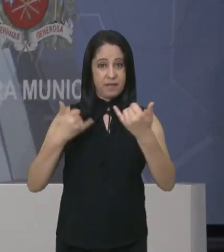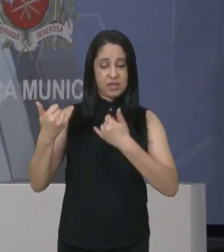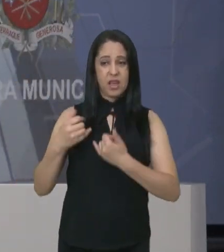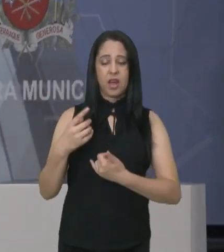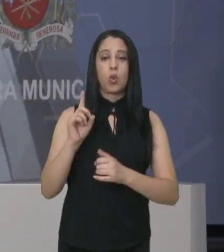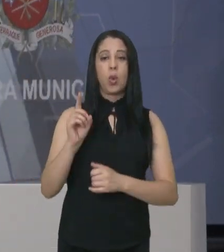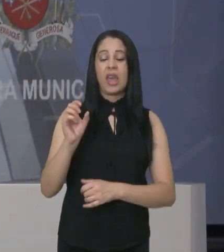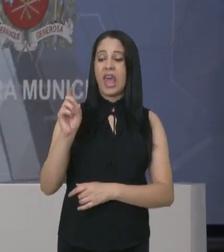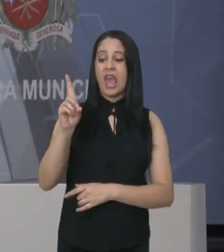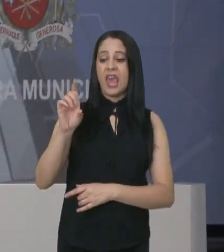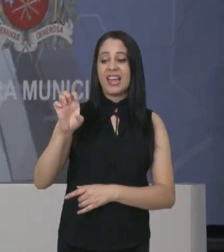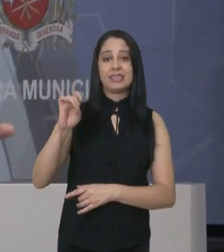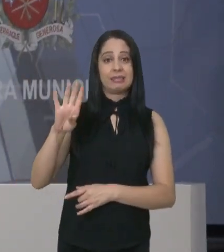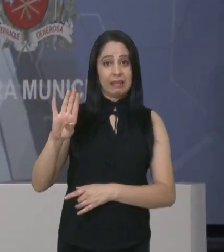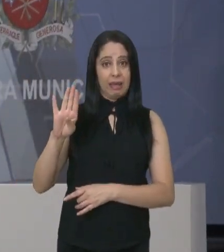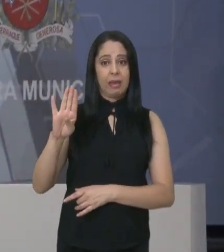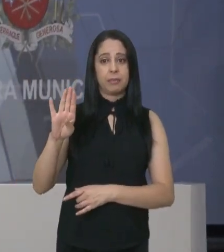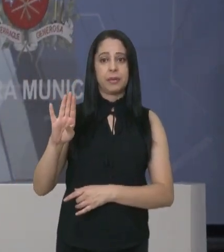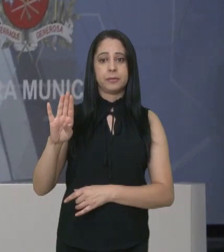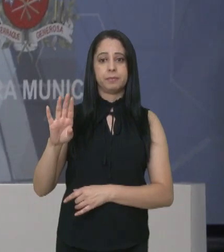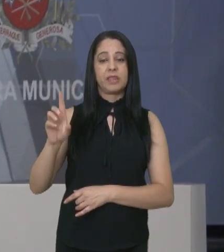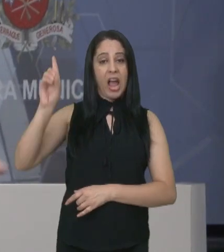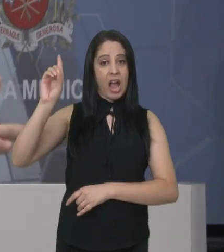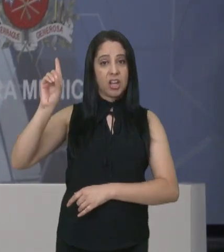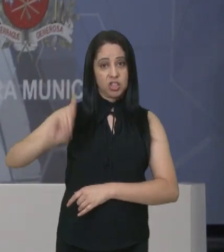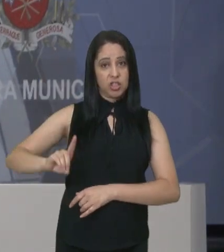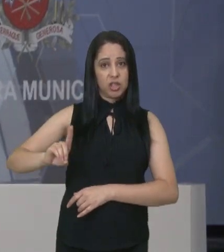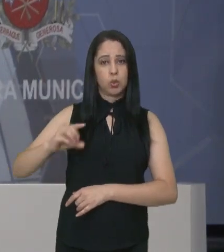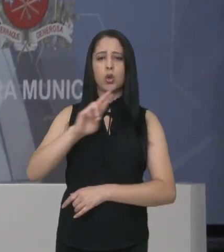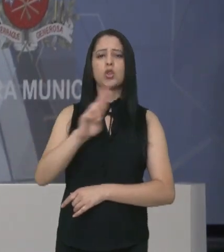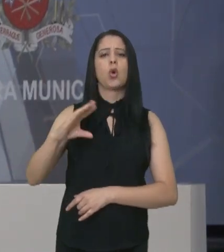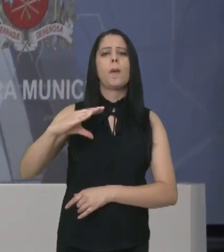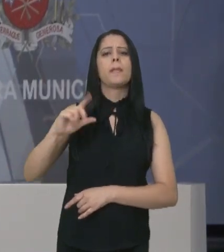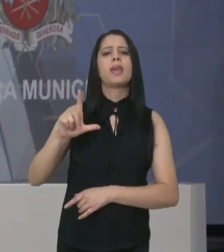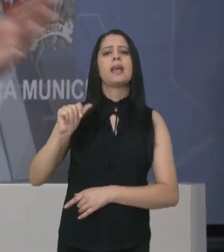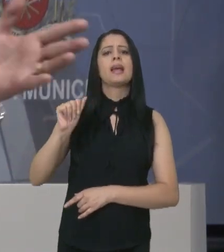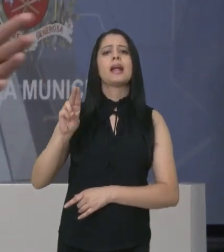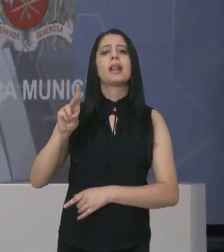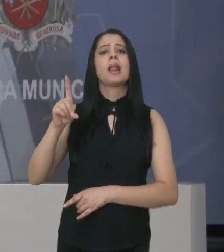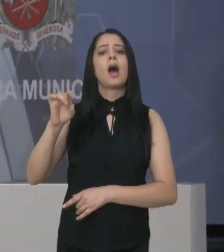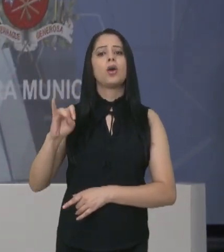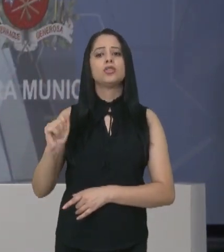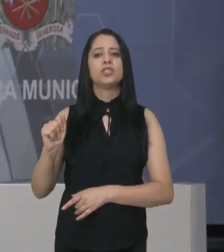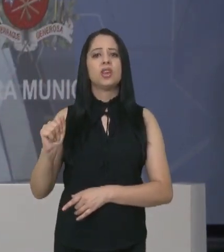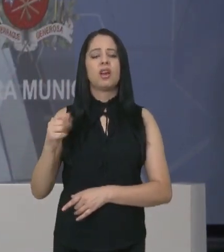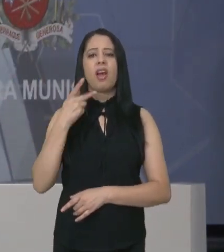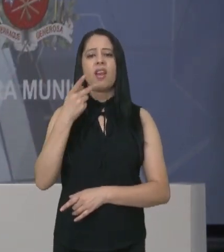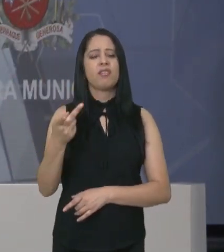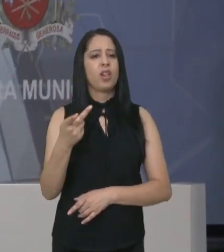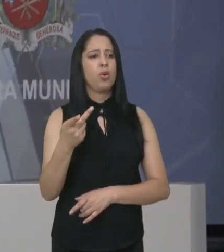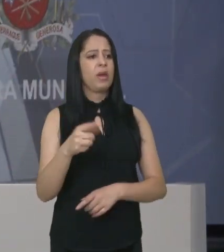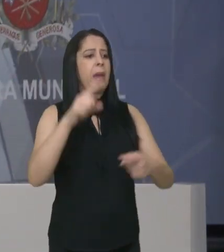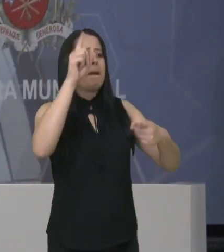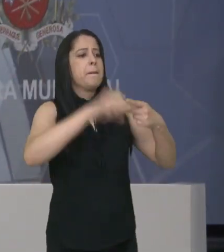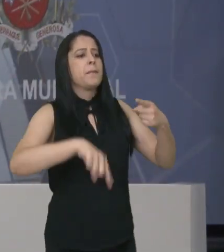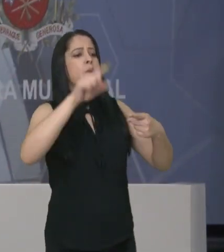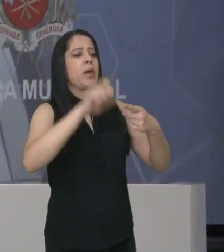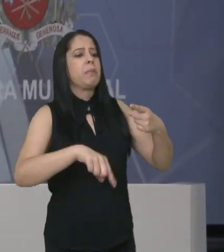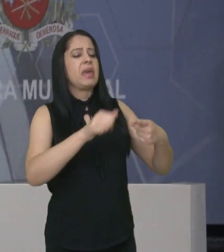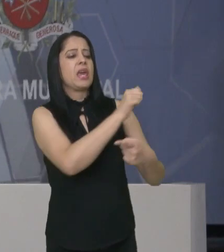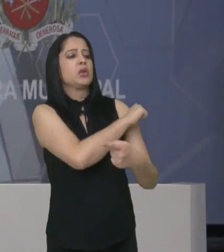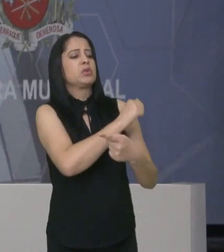através da diretora da Cláudia Cury, a Claudinha, não irá permitir que os